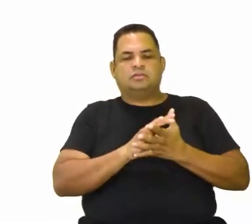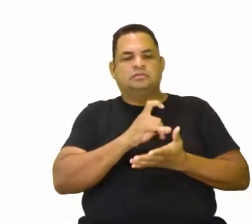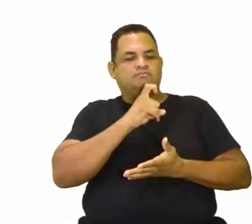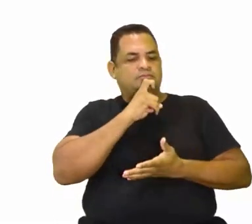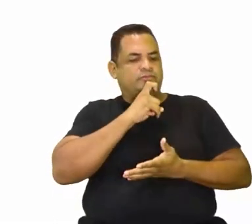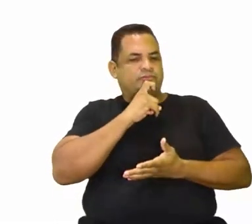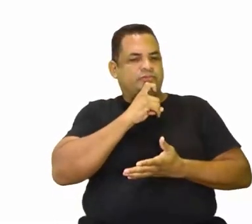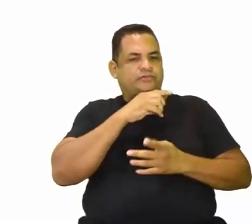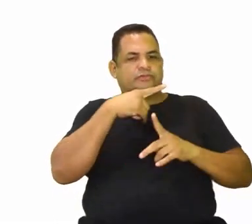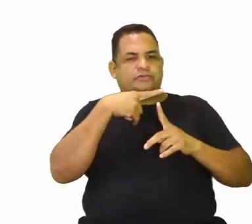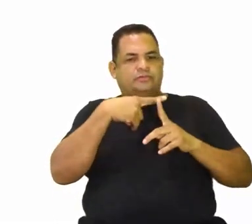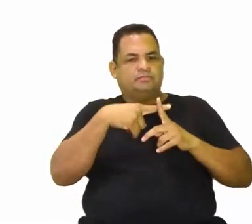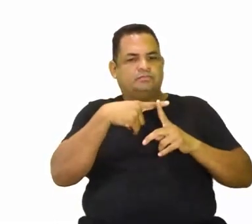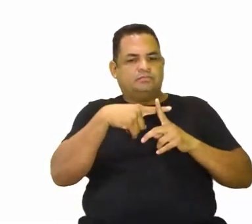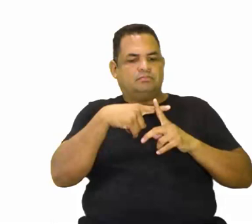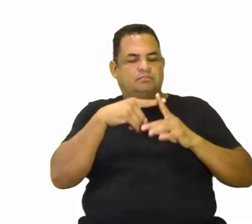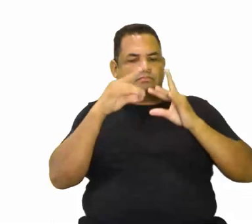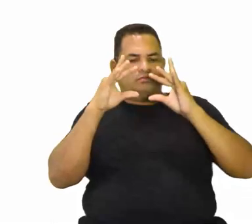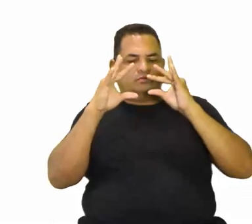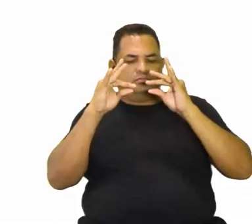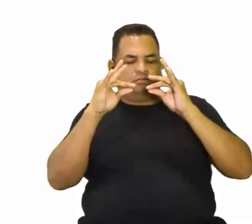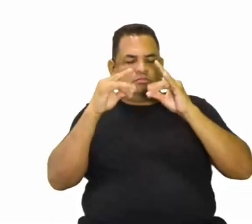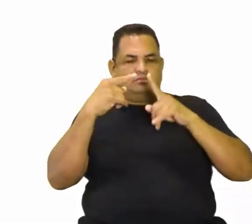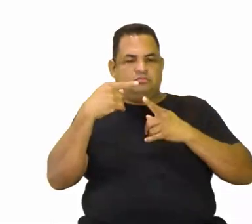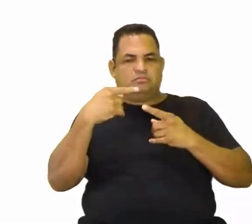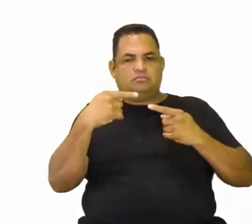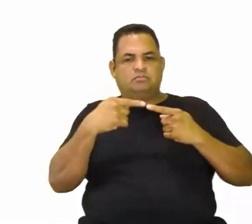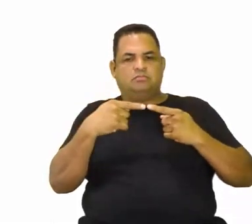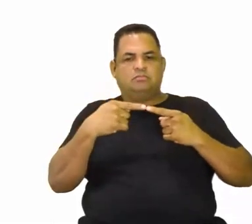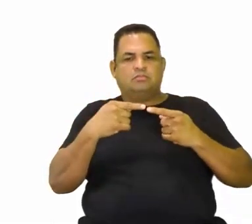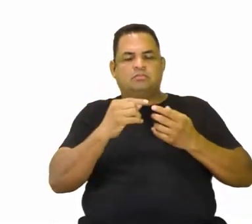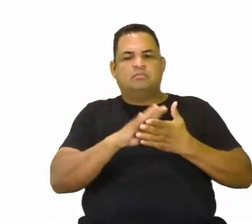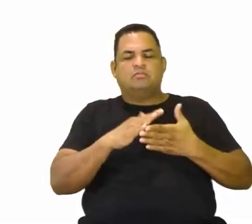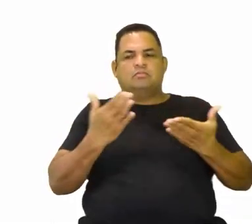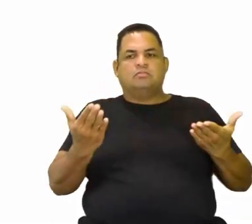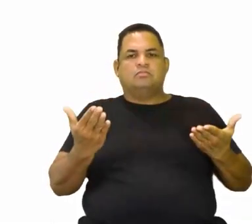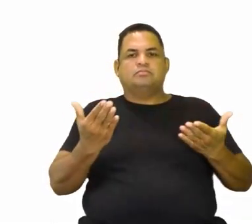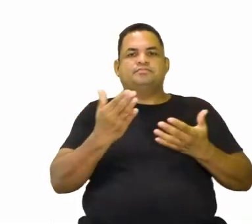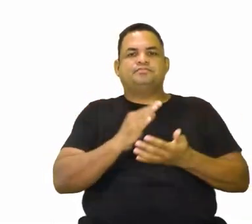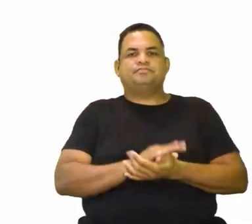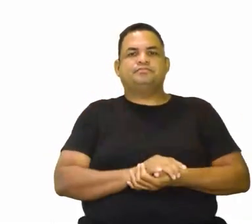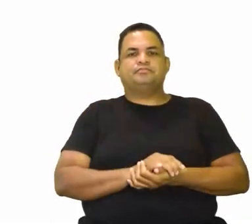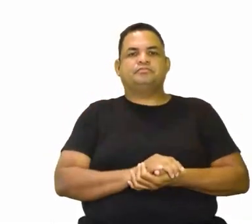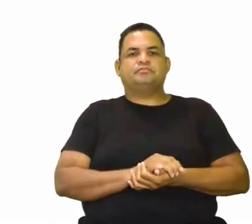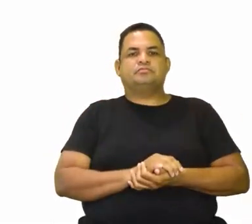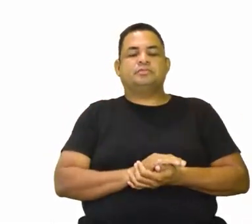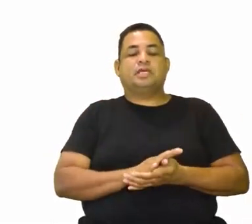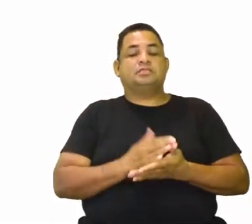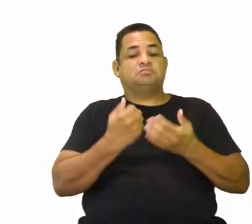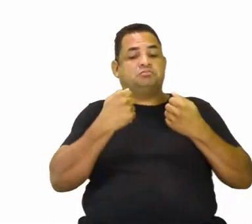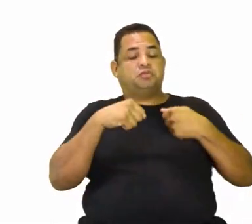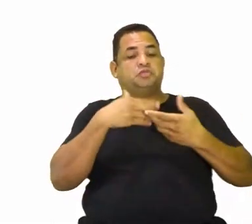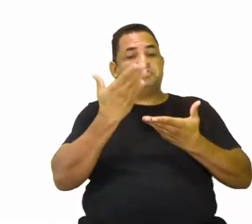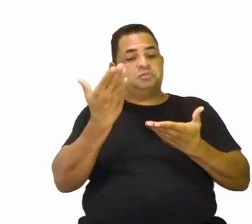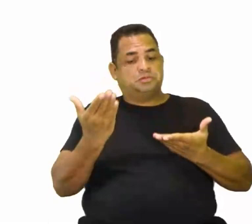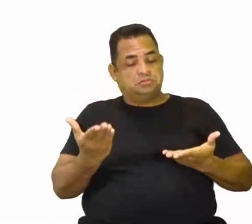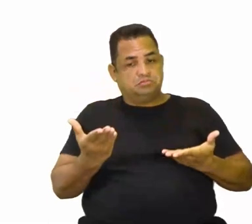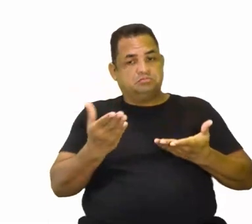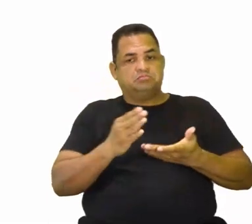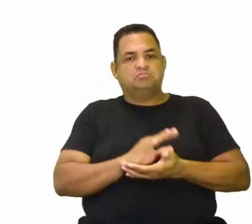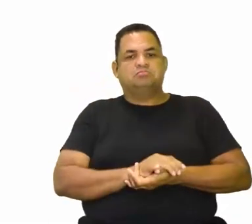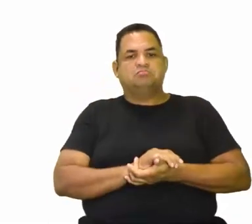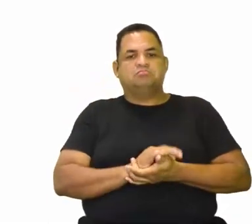eu tivesse o frio combinando com úmido. Então, isso aqui é sobre as hipóteses